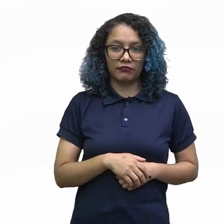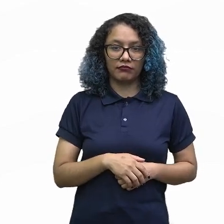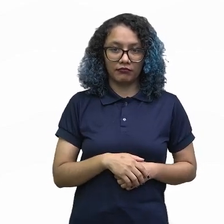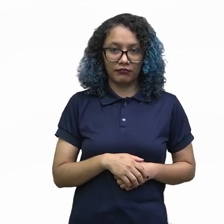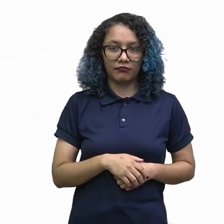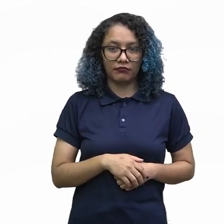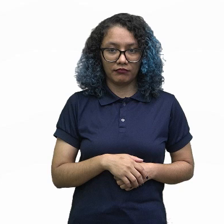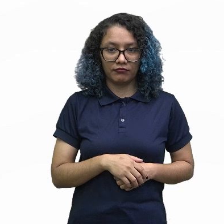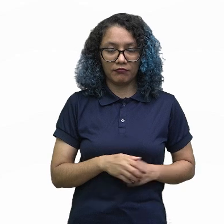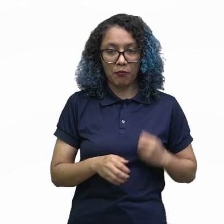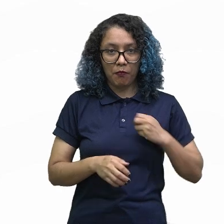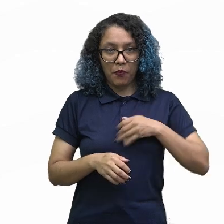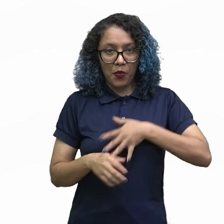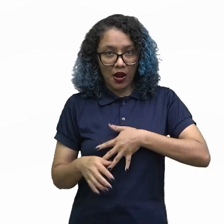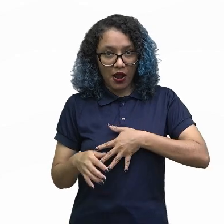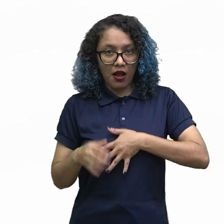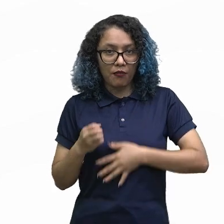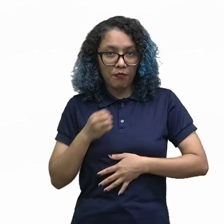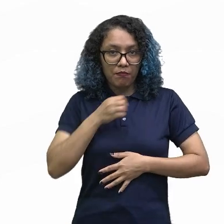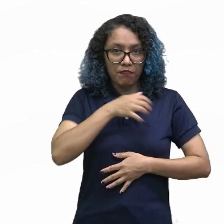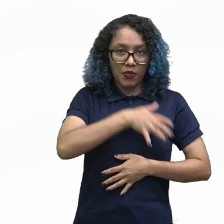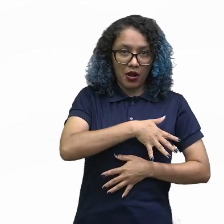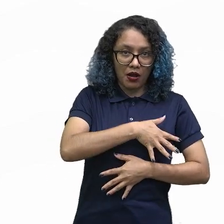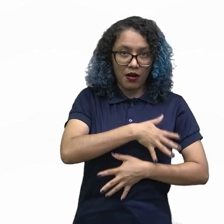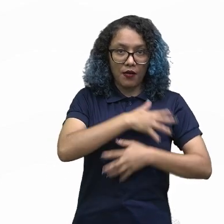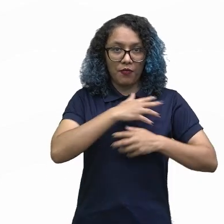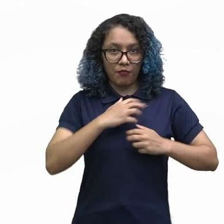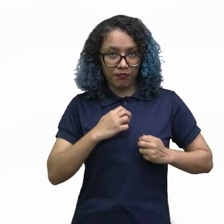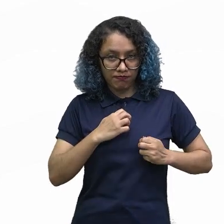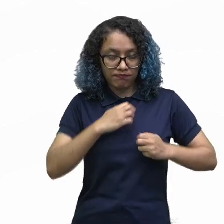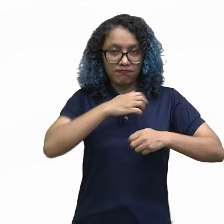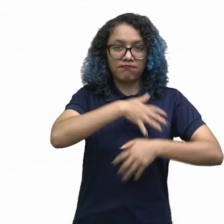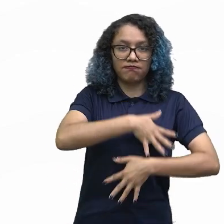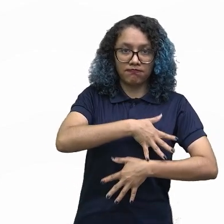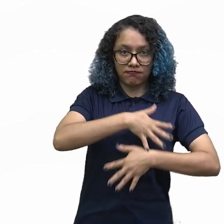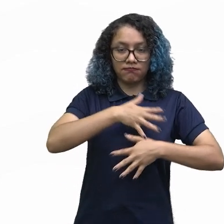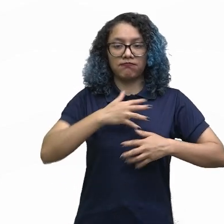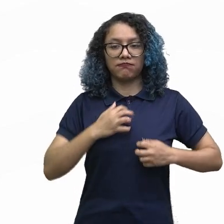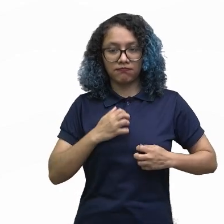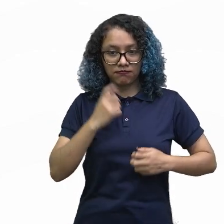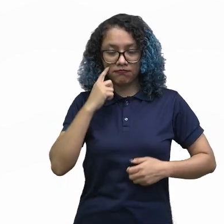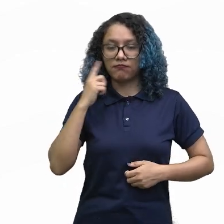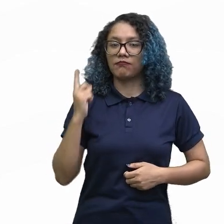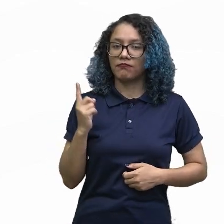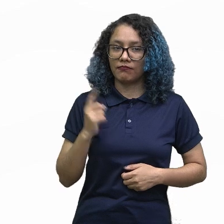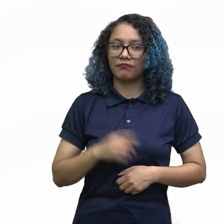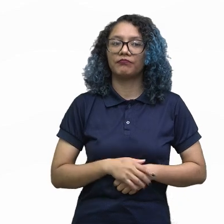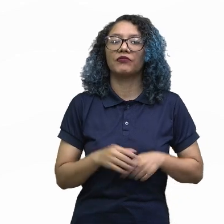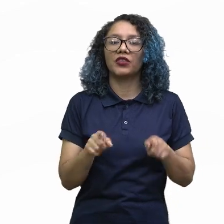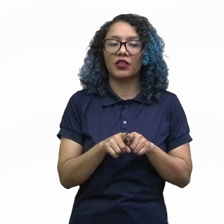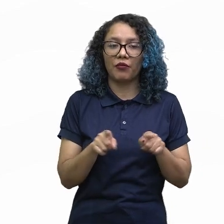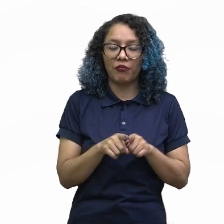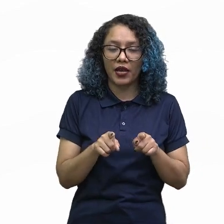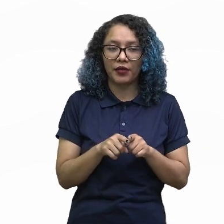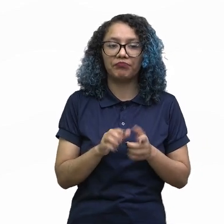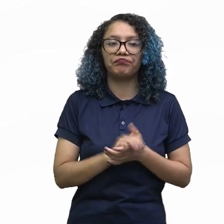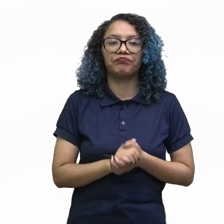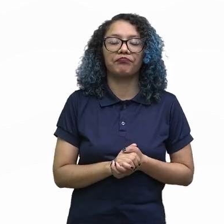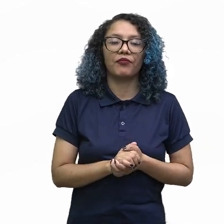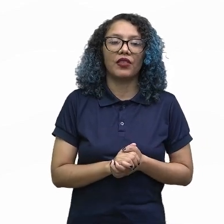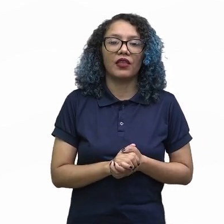possa acontecer esse bombeamento do sangue. Ainda sobre a circulação, a gente observa na outra imagem. Podemos dizer que a